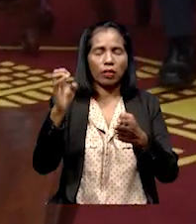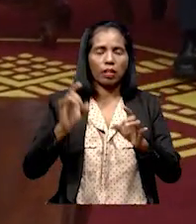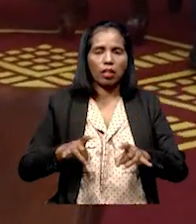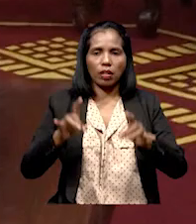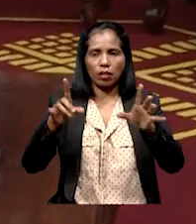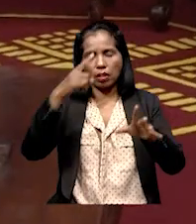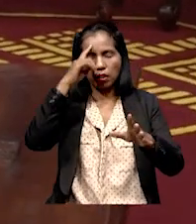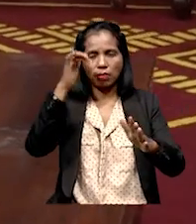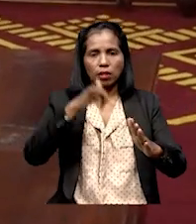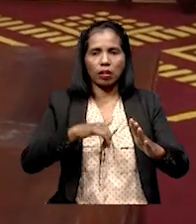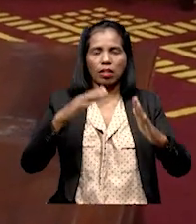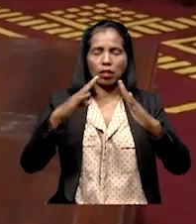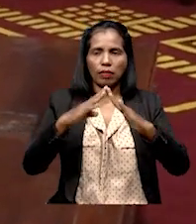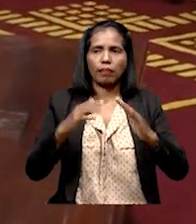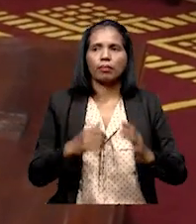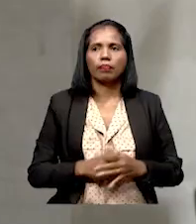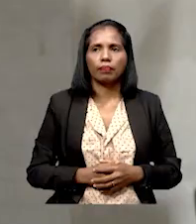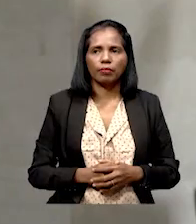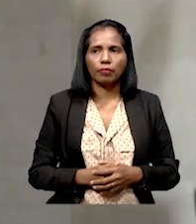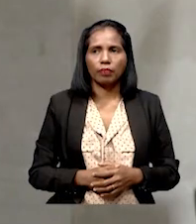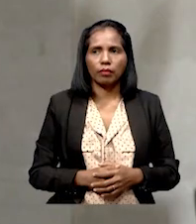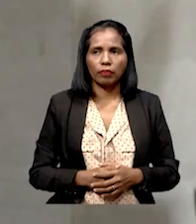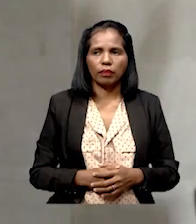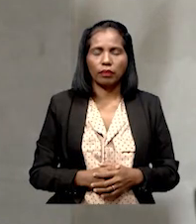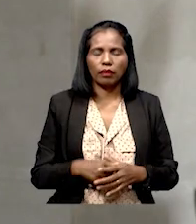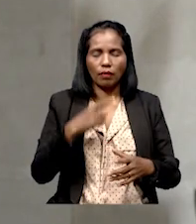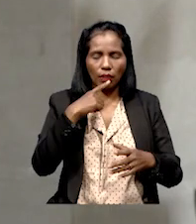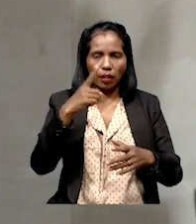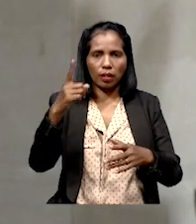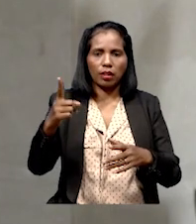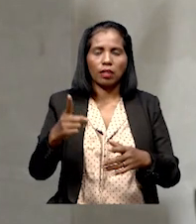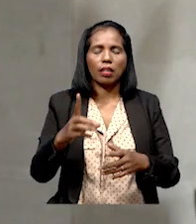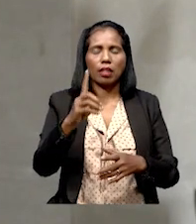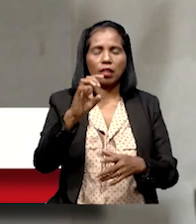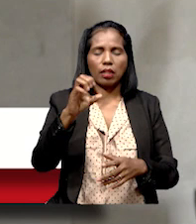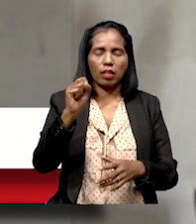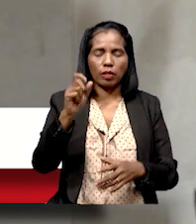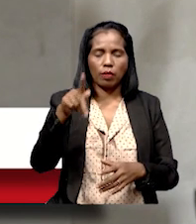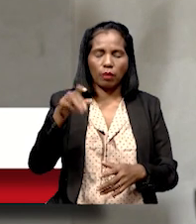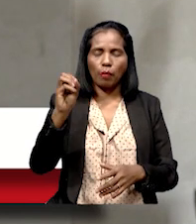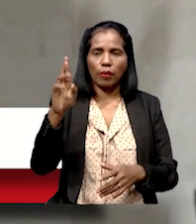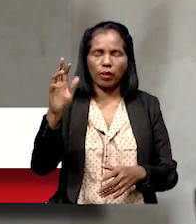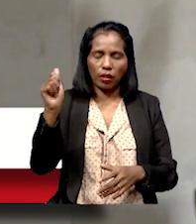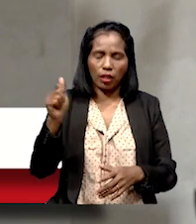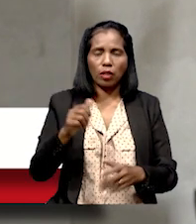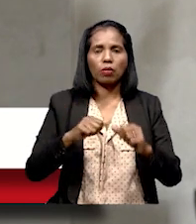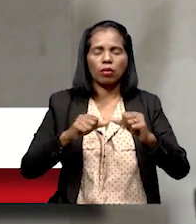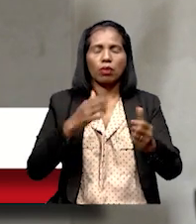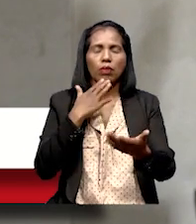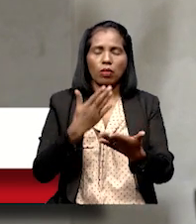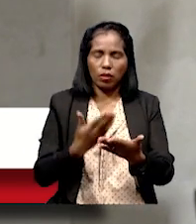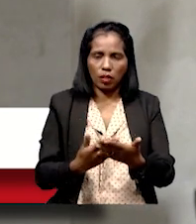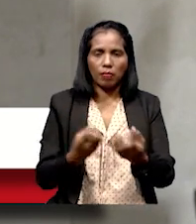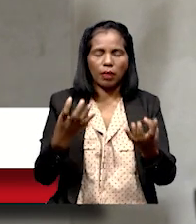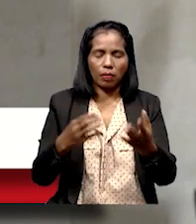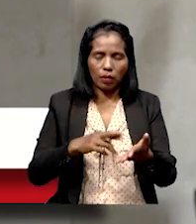também lockdown. A recenseamento e a diáspora lá o Rodiac, para como é bahalo